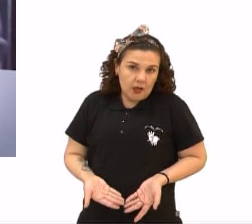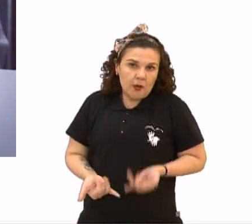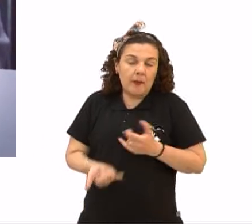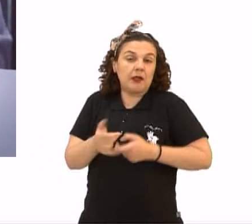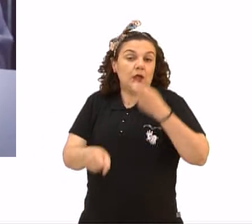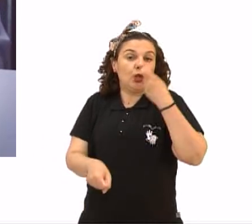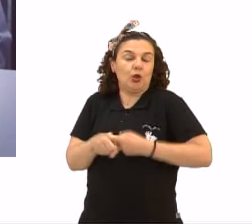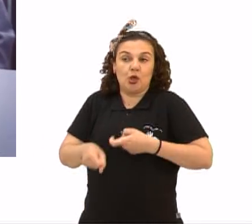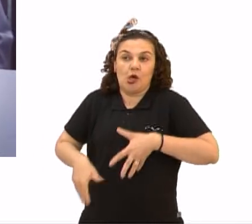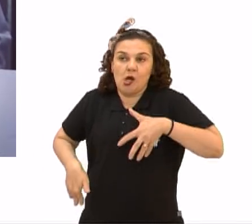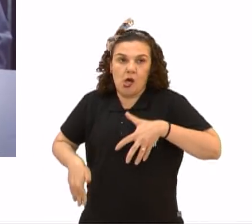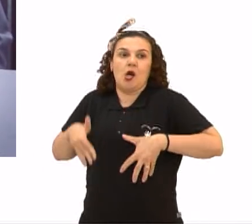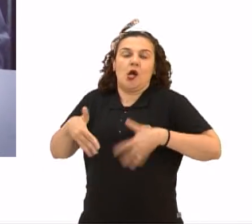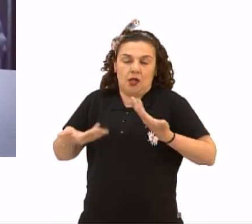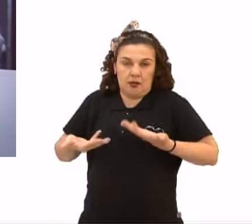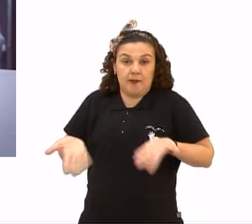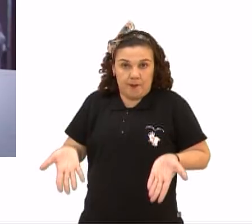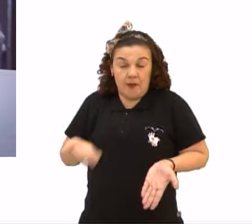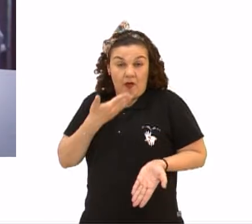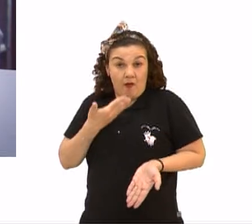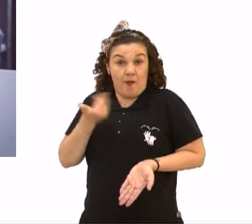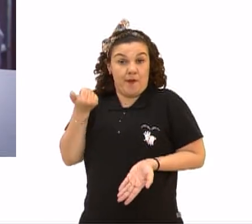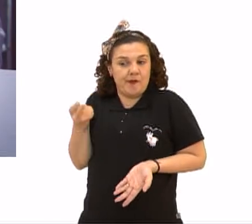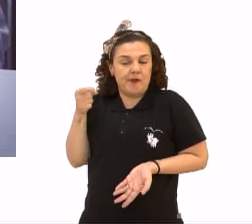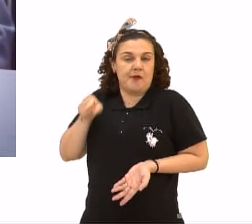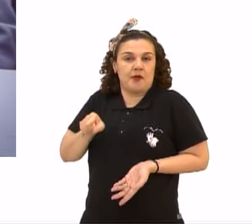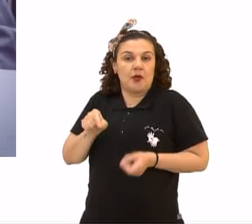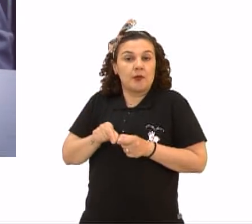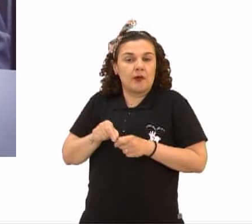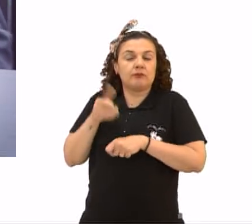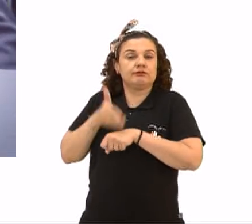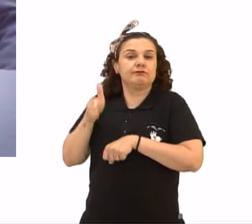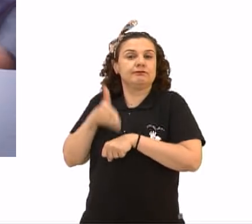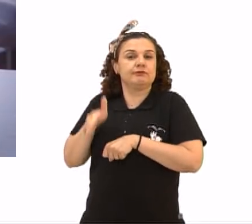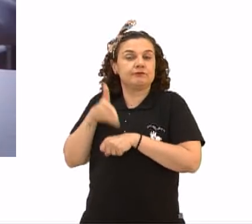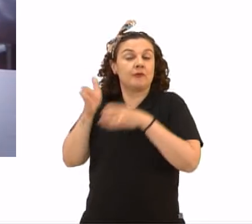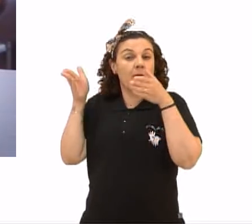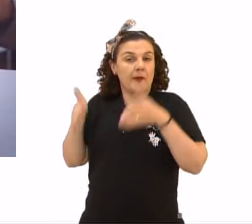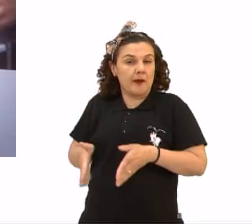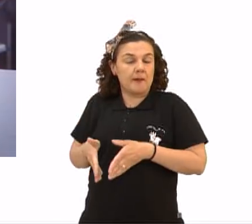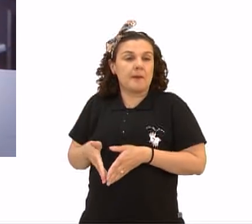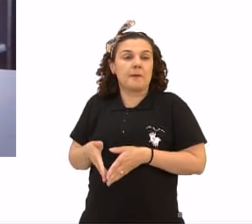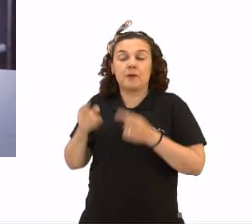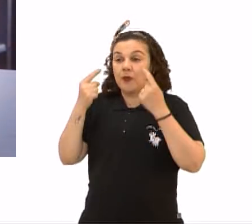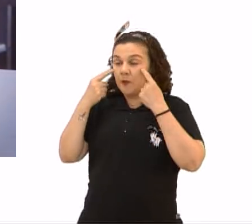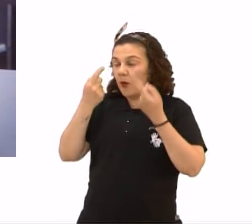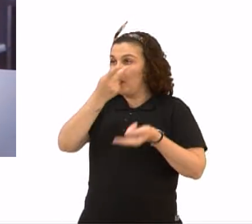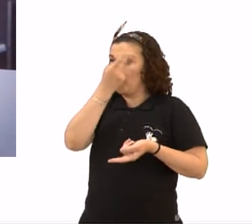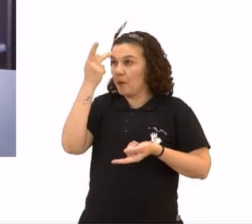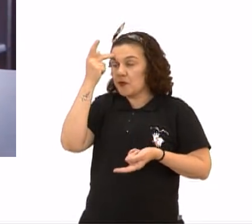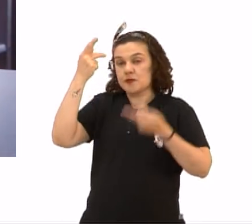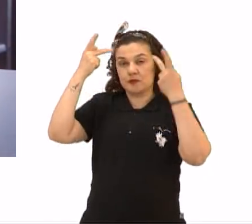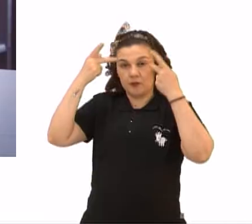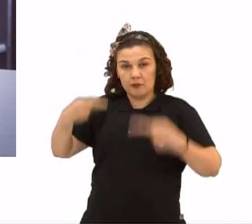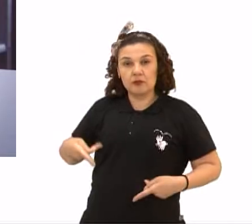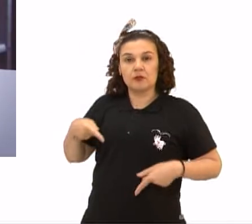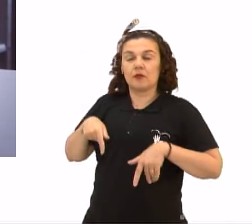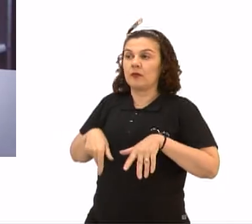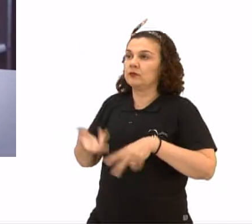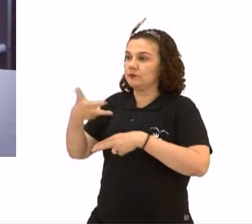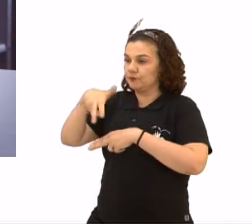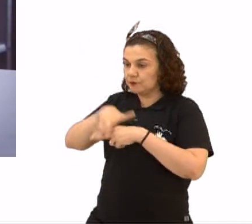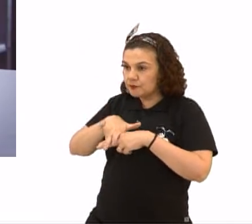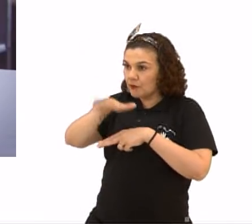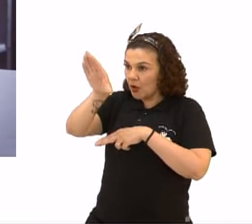duro, nada forçado, né? E isso, a melhor coisa para fazer isso é, por exemplo, assim, você participar de sessões com modelo vivo, por exemplo, tá a pessoa lá e